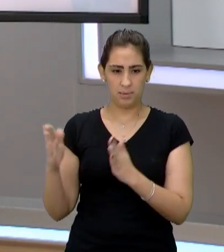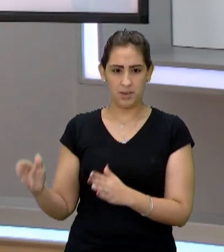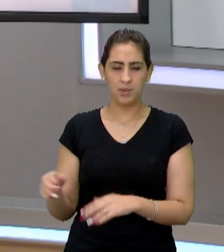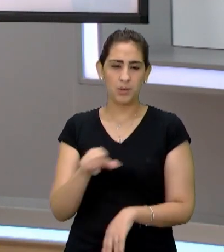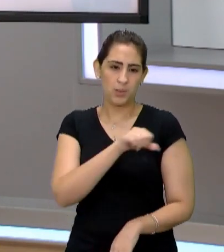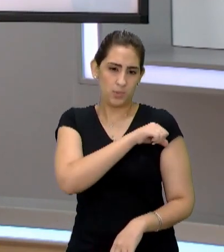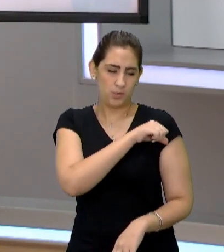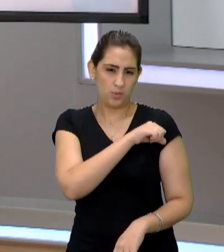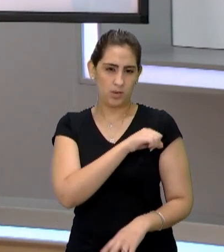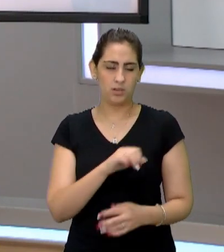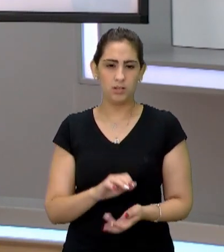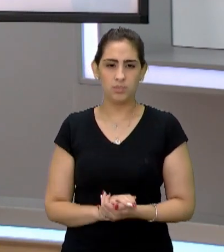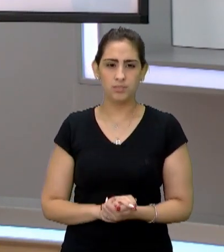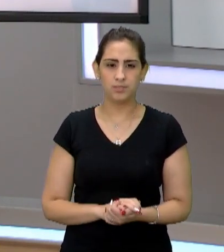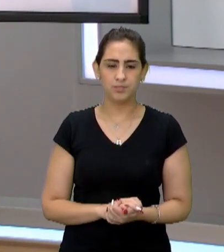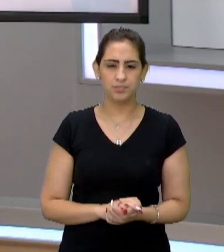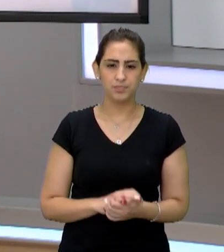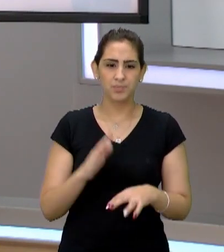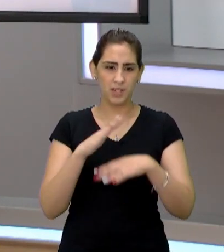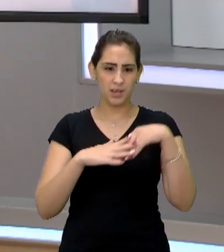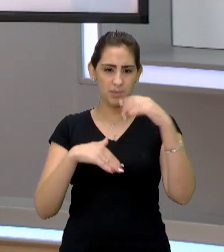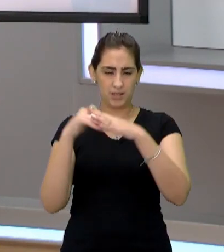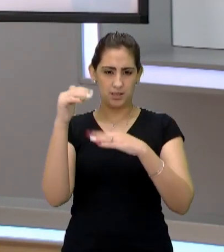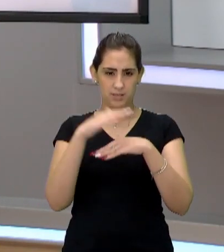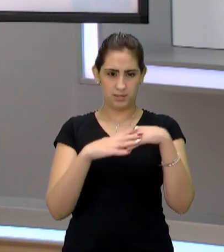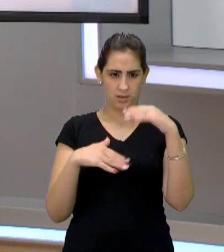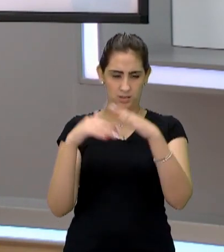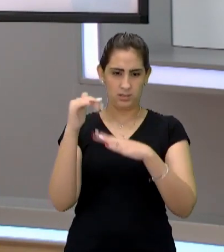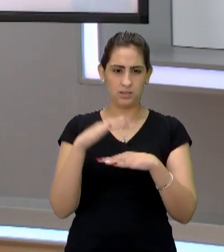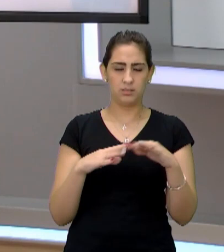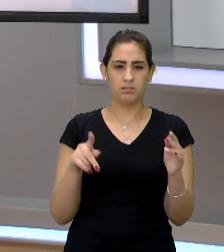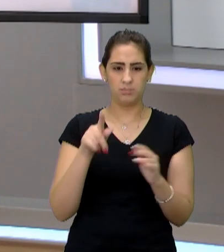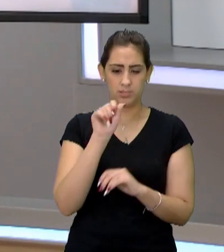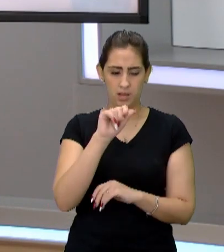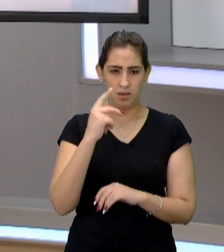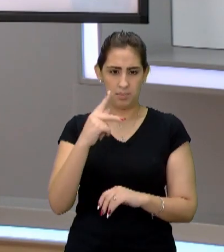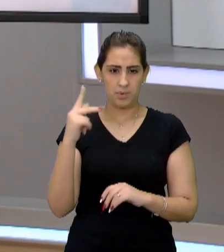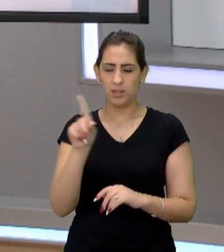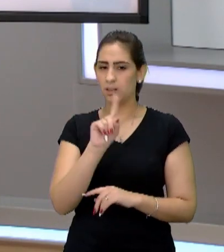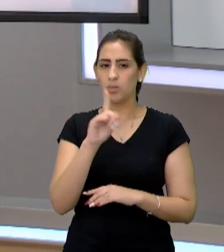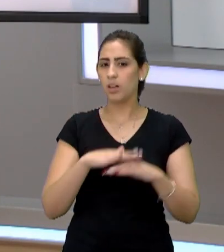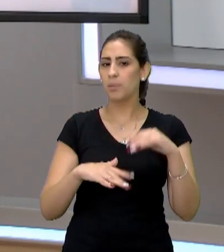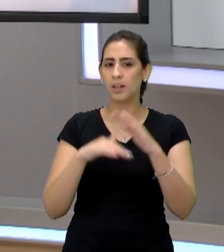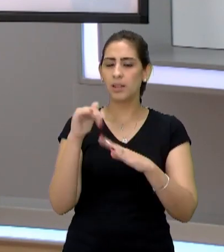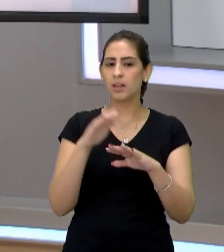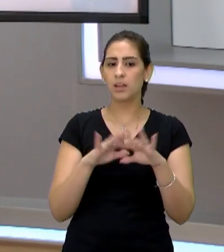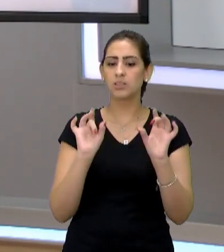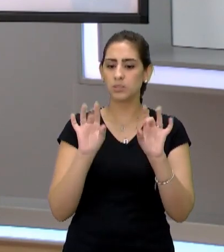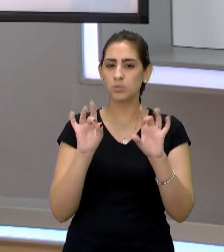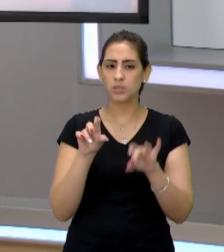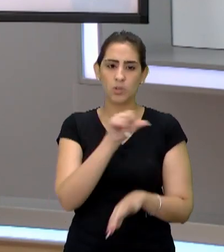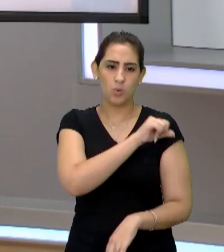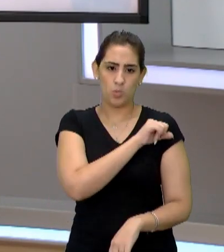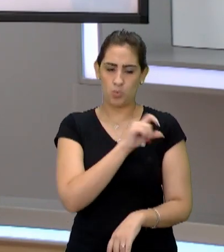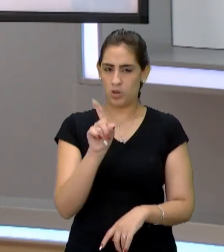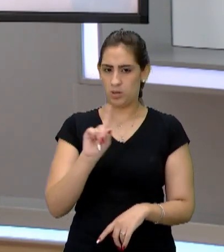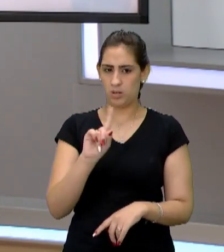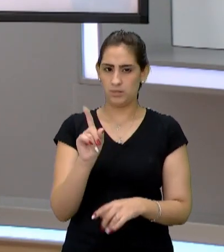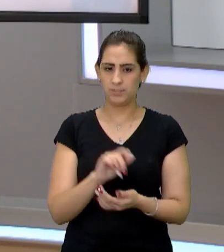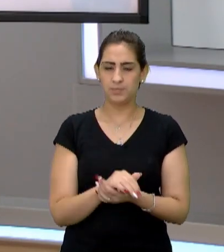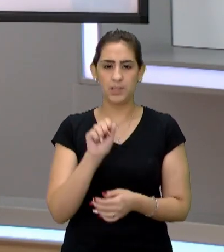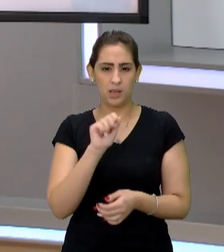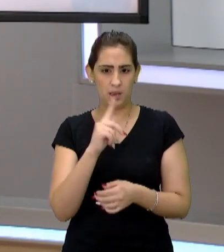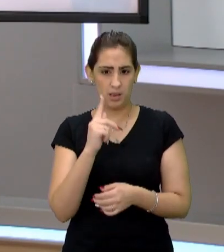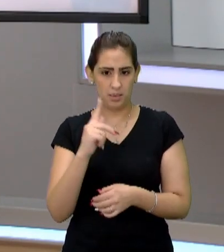9º ano, né? Lembrando que as habilidades contempladas nessa AP não são habilidades exclusivas do 9º ano, né? Essa